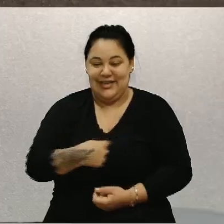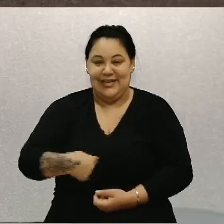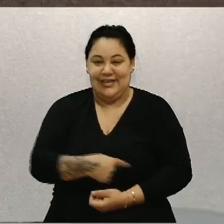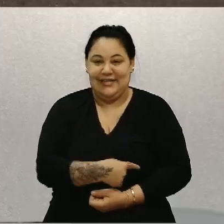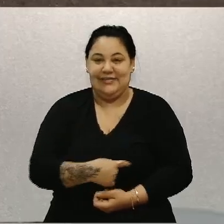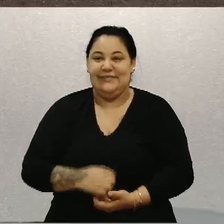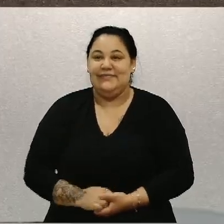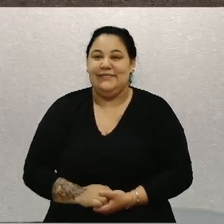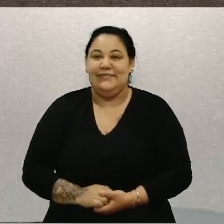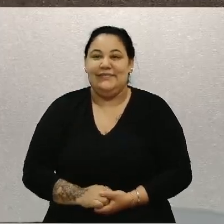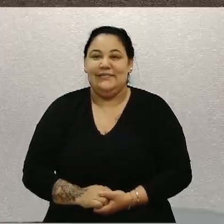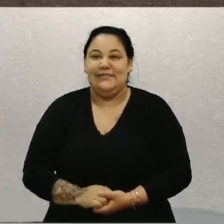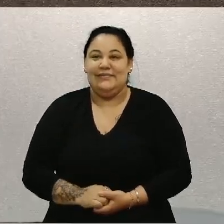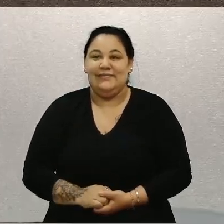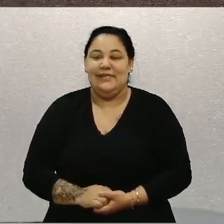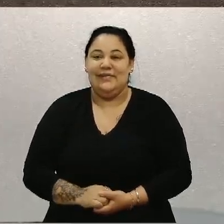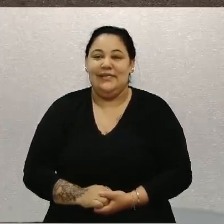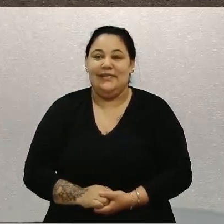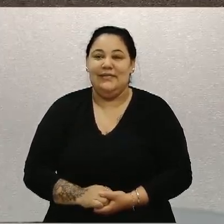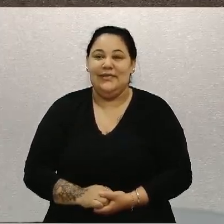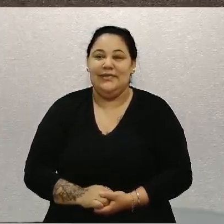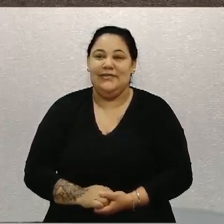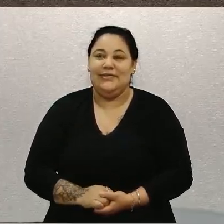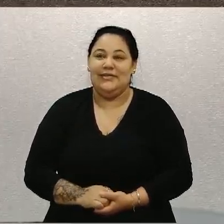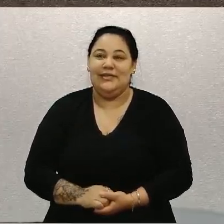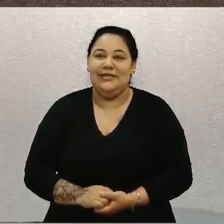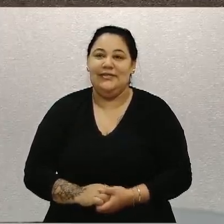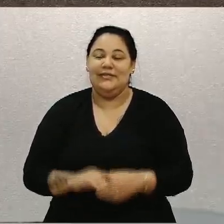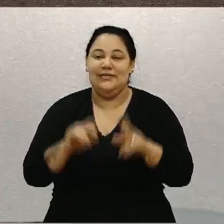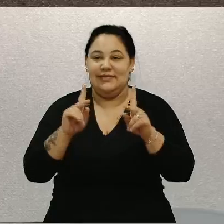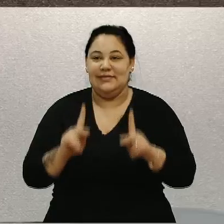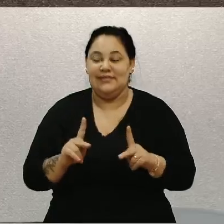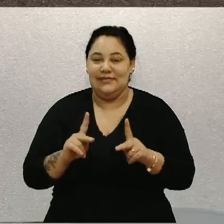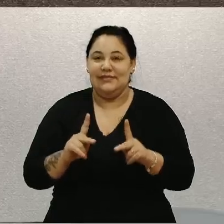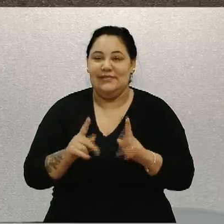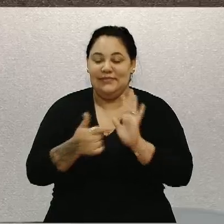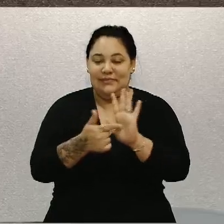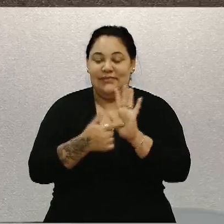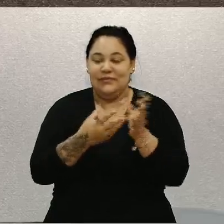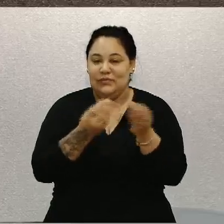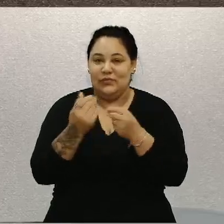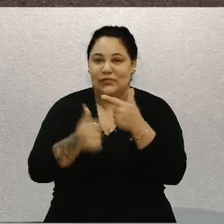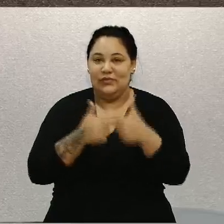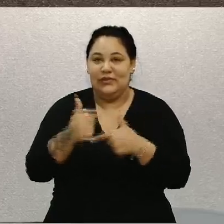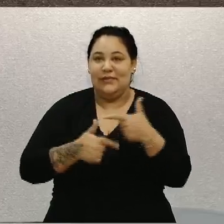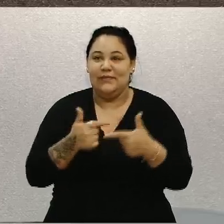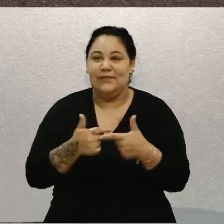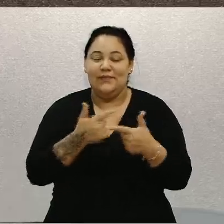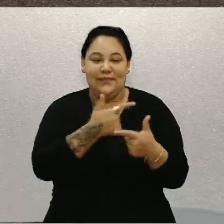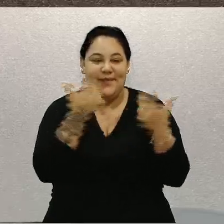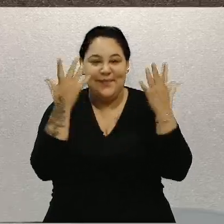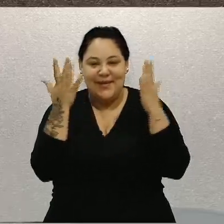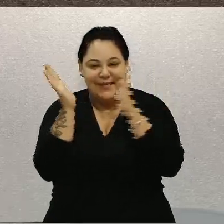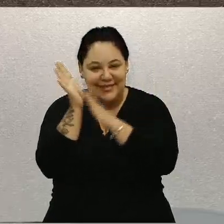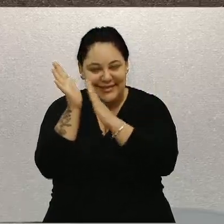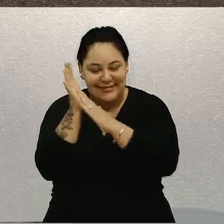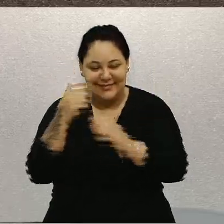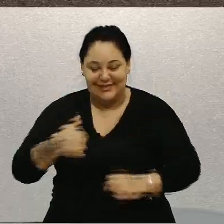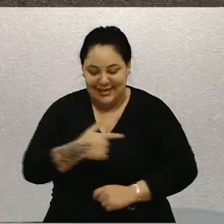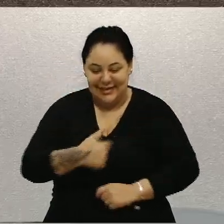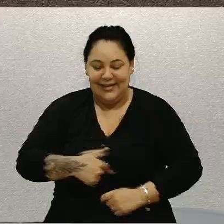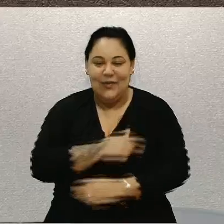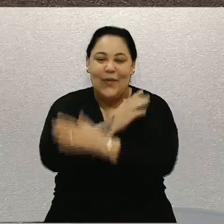Uma pessoa que mostrou muito trabalho aqui na Câmara e que se empenha todo dia pelo melhor da cidade. Só os parabenizar o professor Zanquim, então.